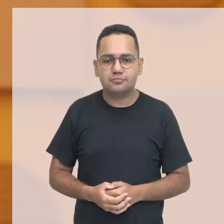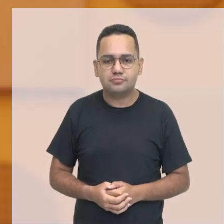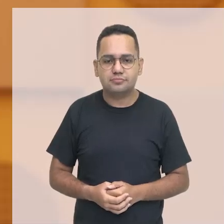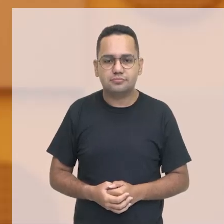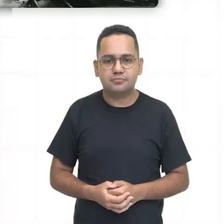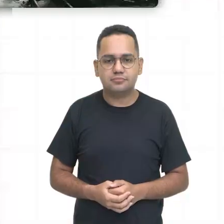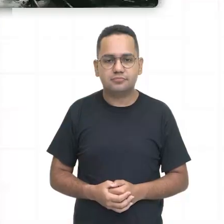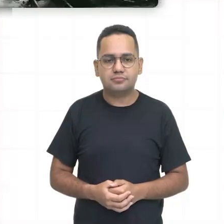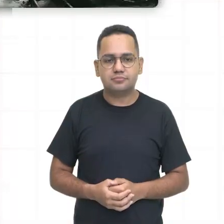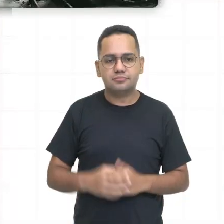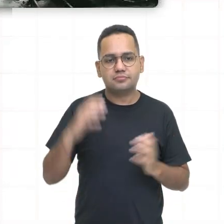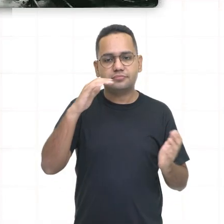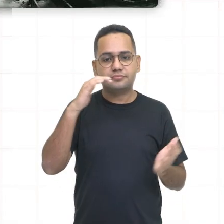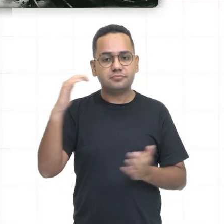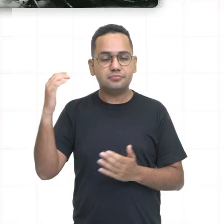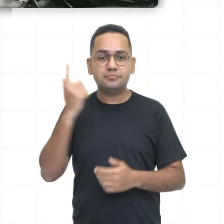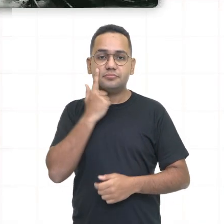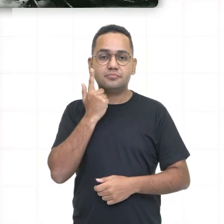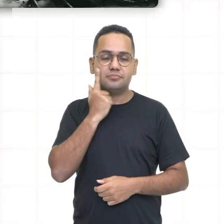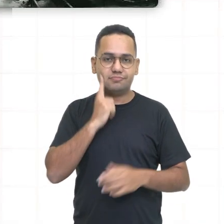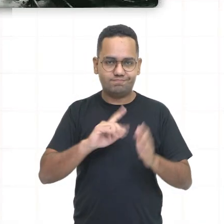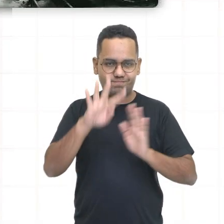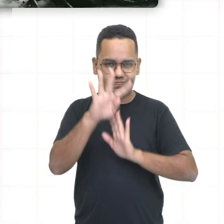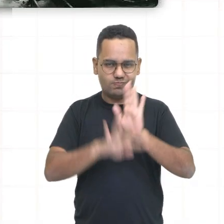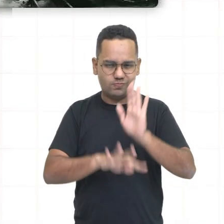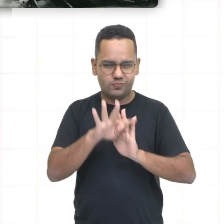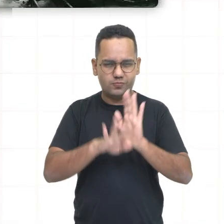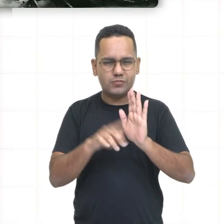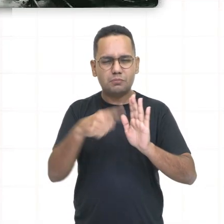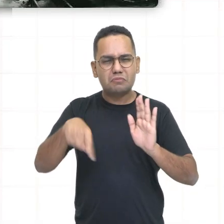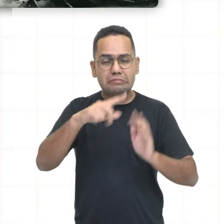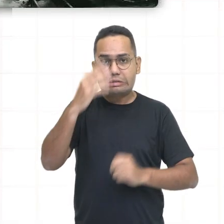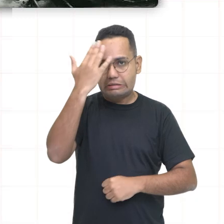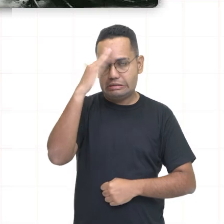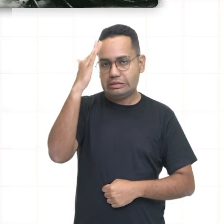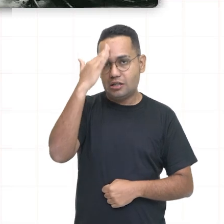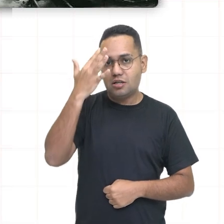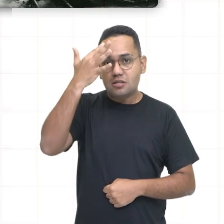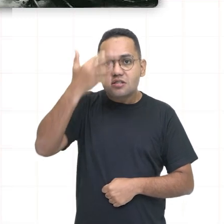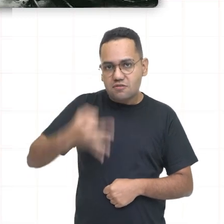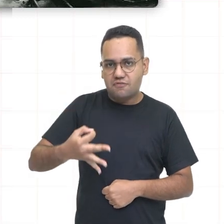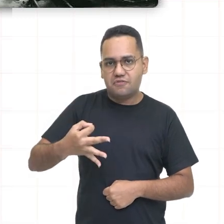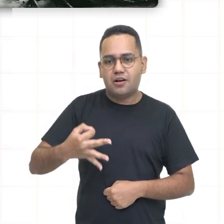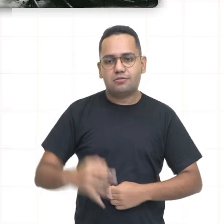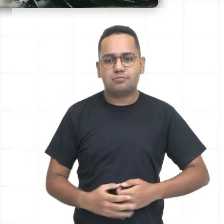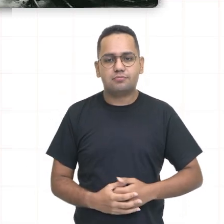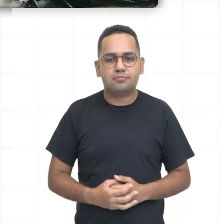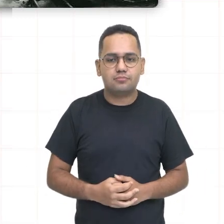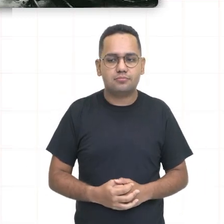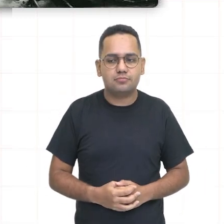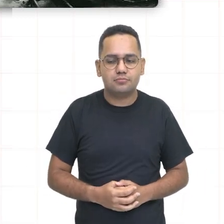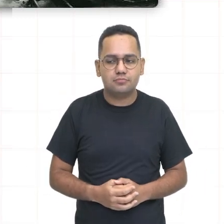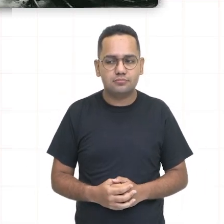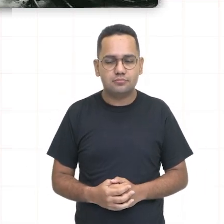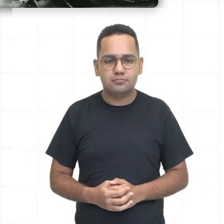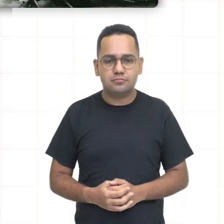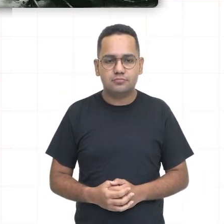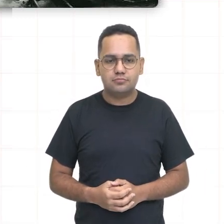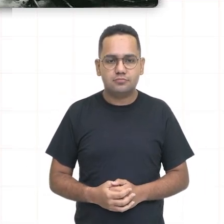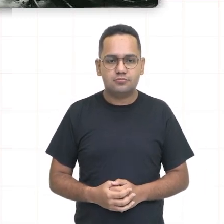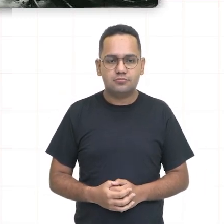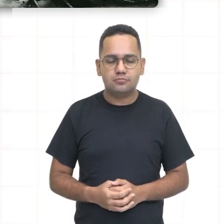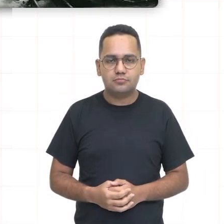então, ao texto para a gente compreender melhor o que esse momento significa para a nossa história. Vamos lá, gente. A